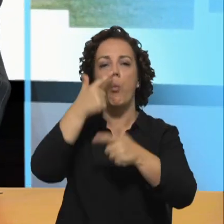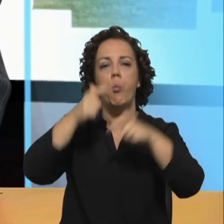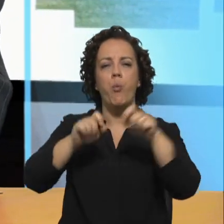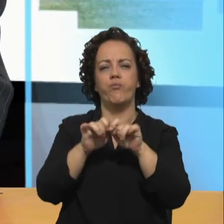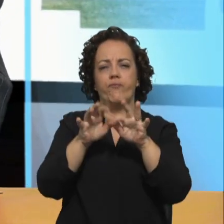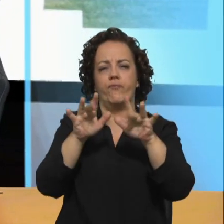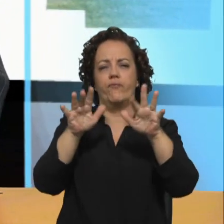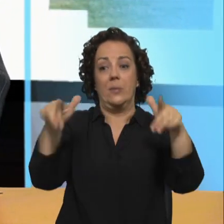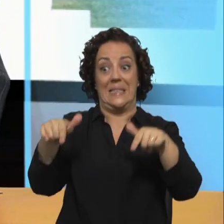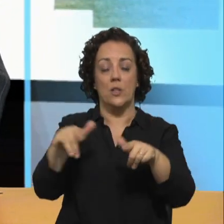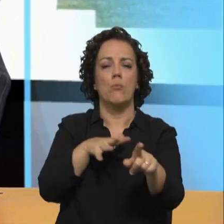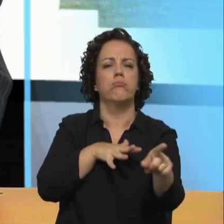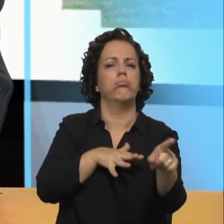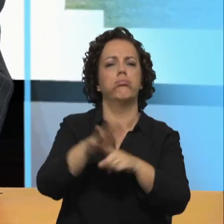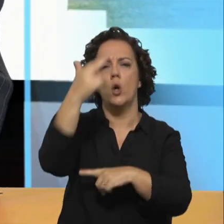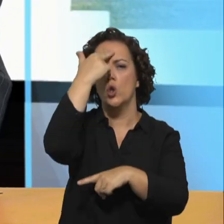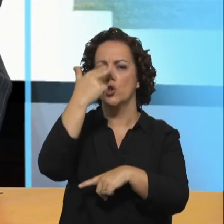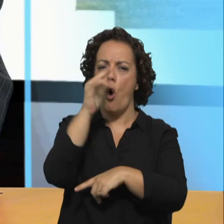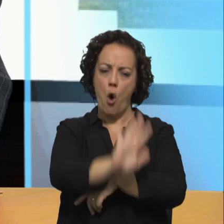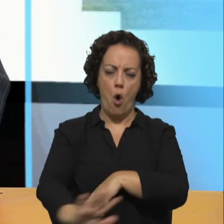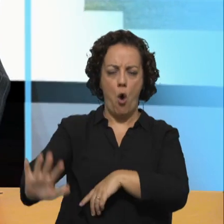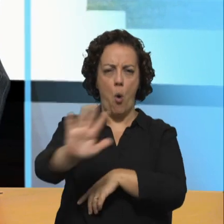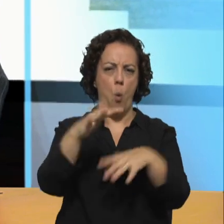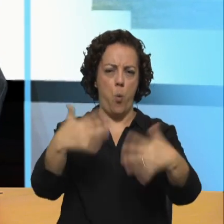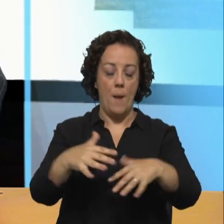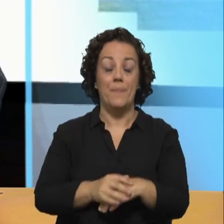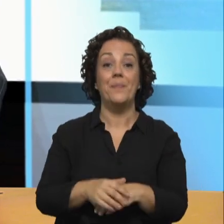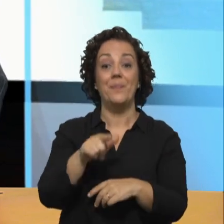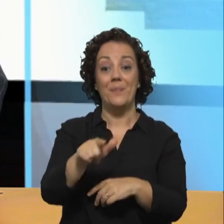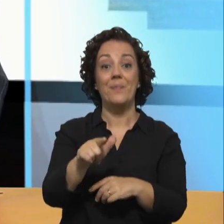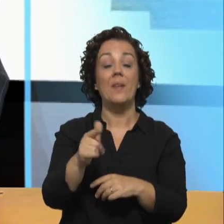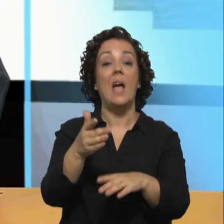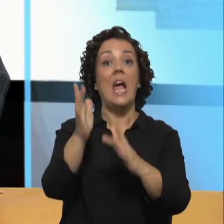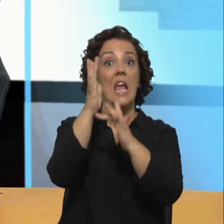toda a história desta região. A partir do século XII a.C.,